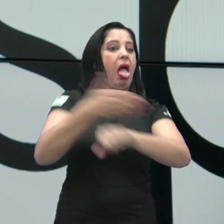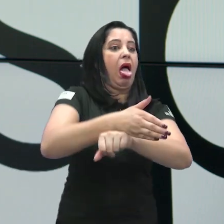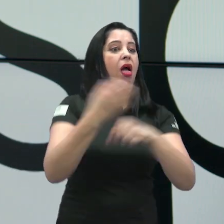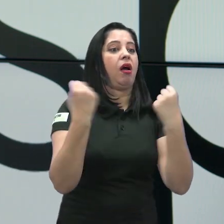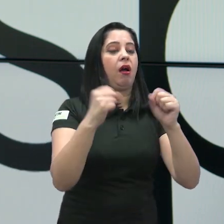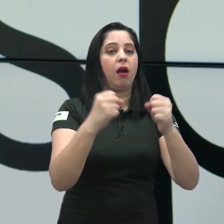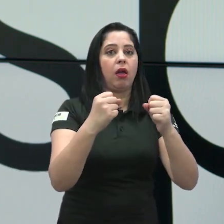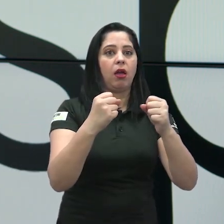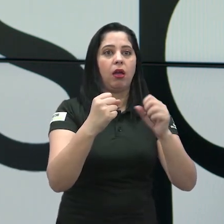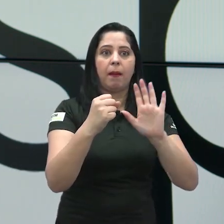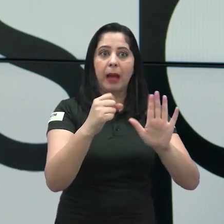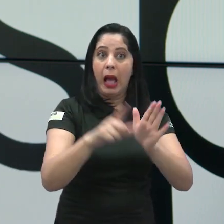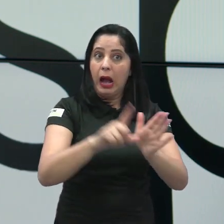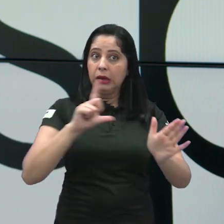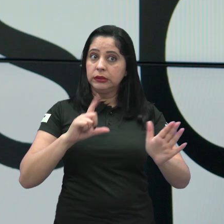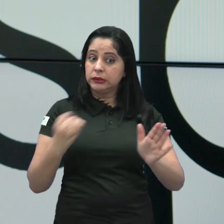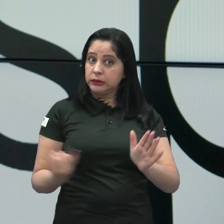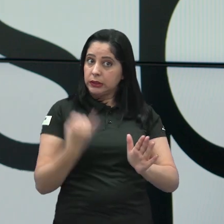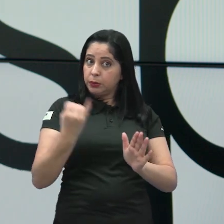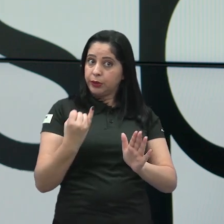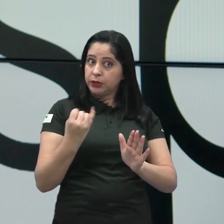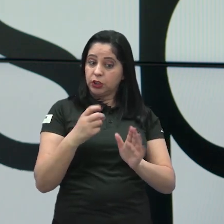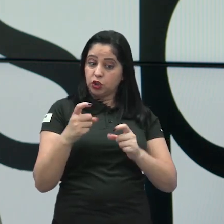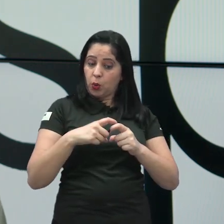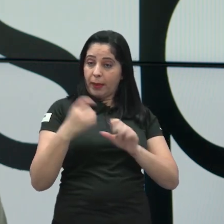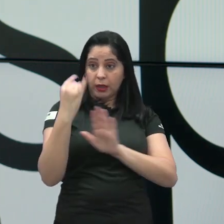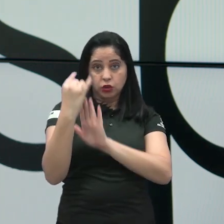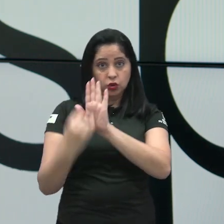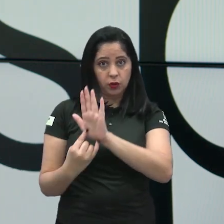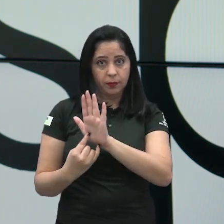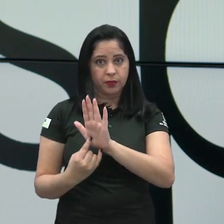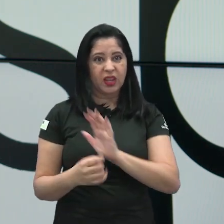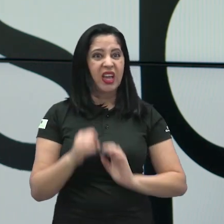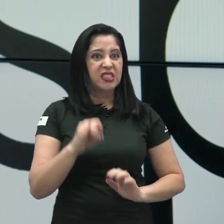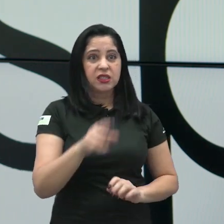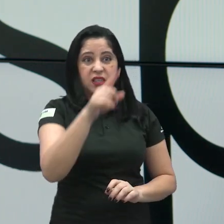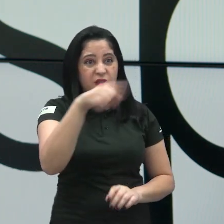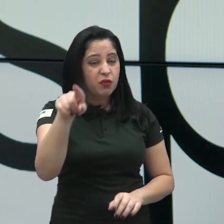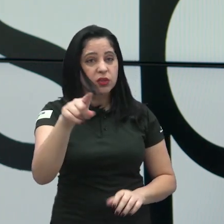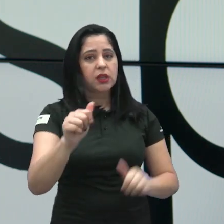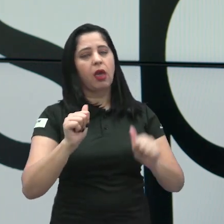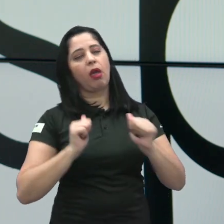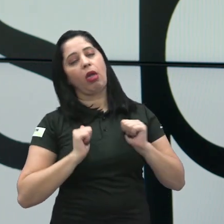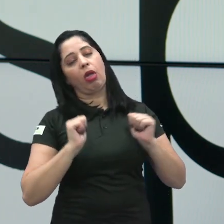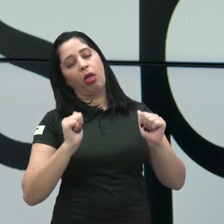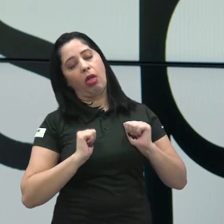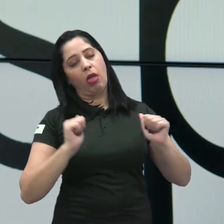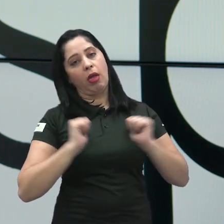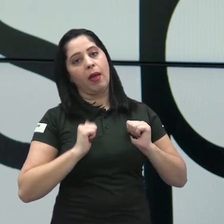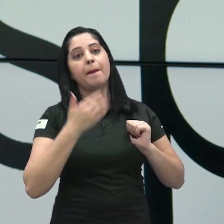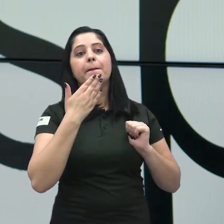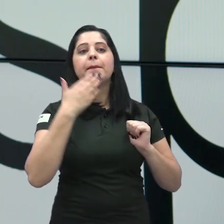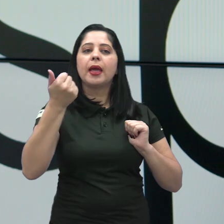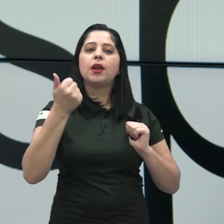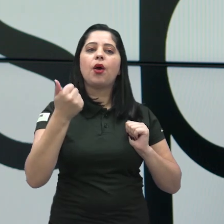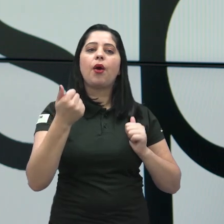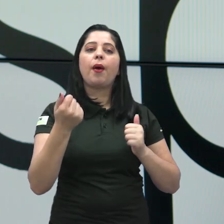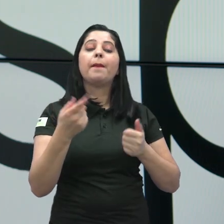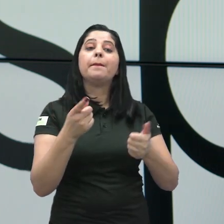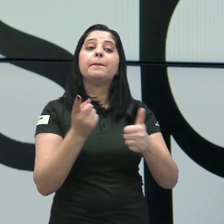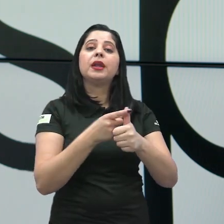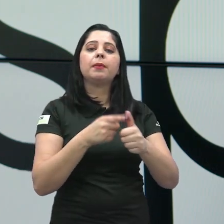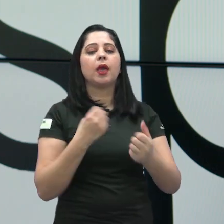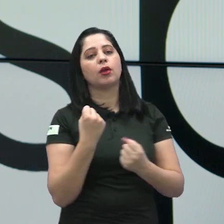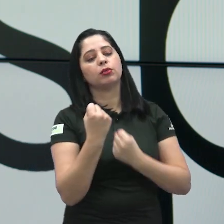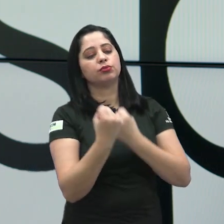um respaldo médico, então isso é muito importante. Iniciar, se você é totalmente sedentário, iniciar com uma caminhada, porque por